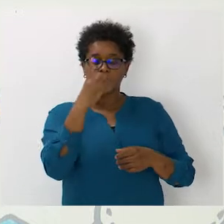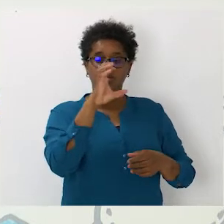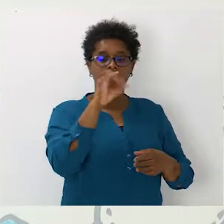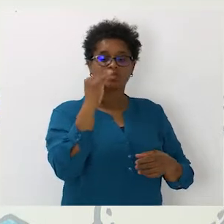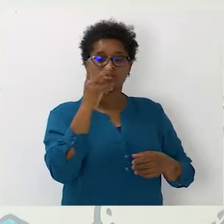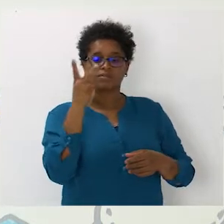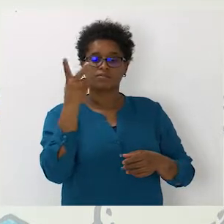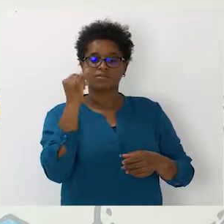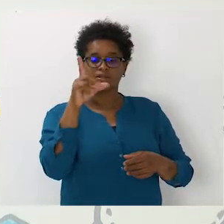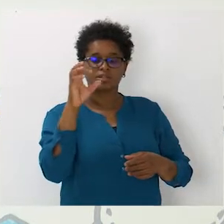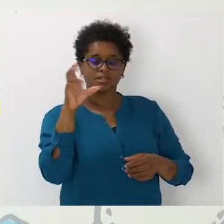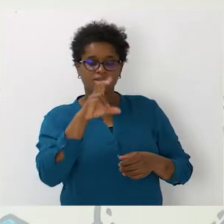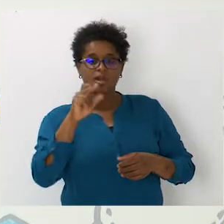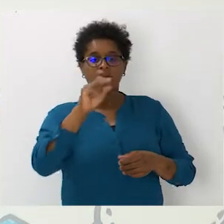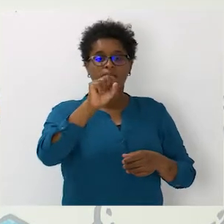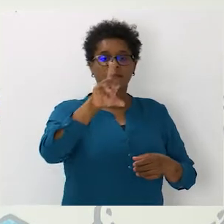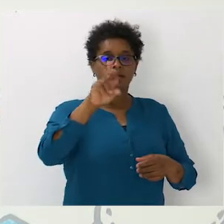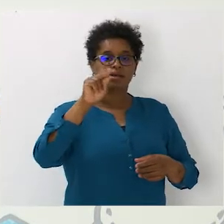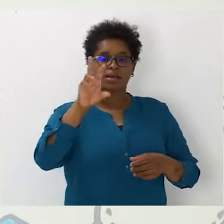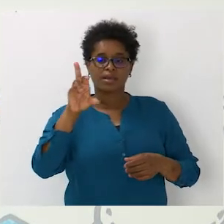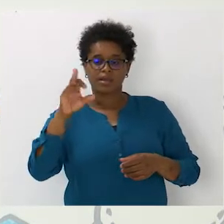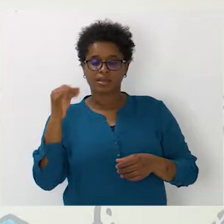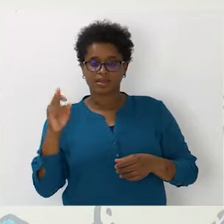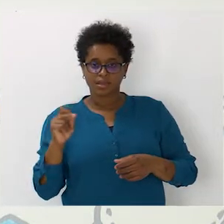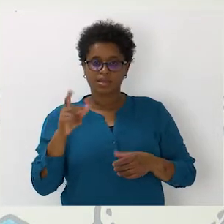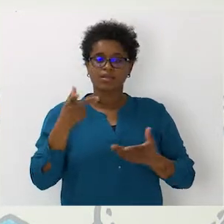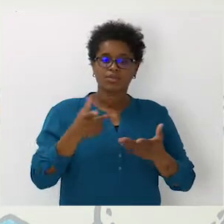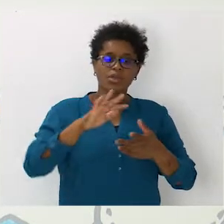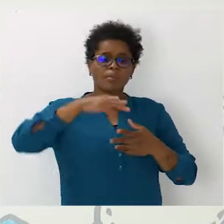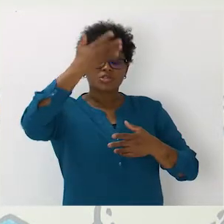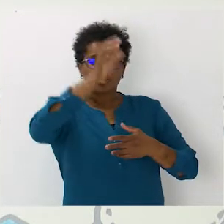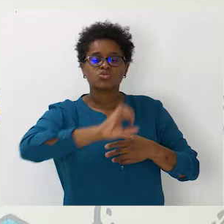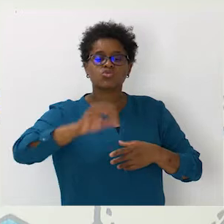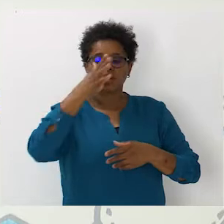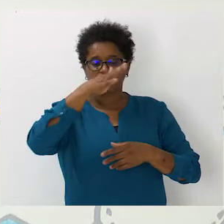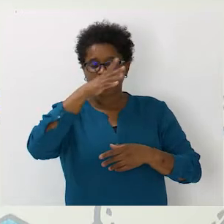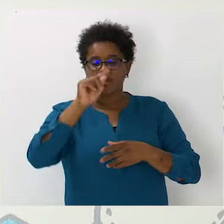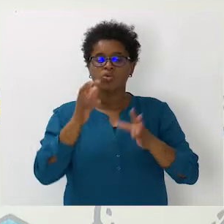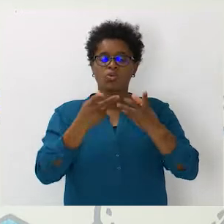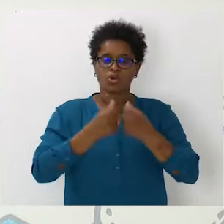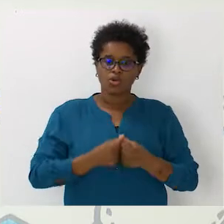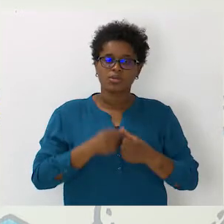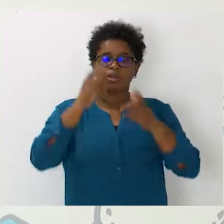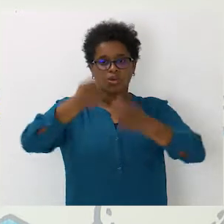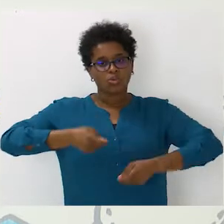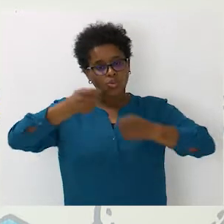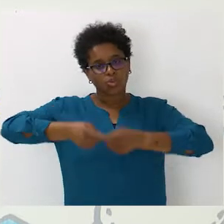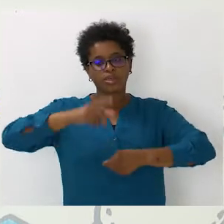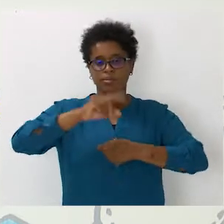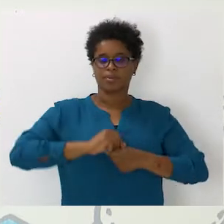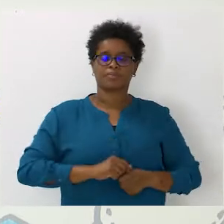civilização agrária, pelo facto da sua principal atividade econômica e agricultura.